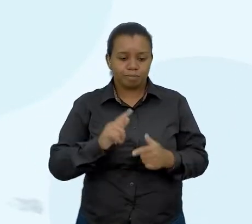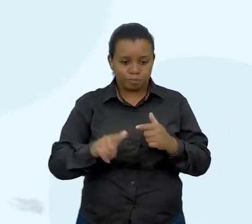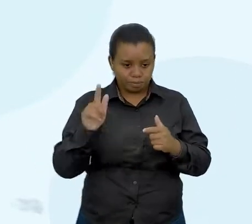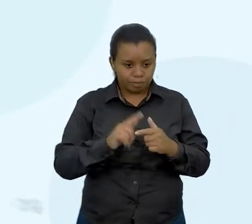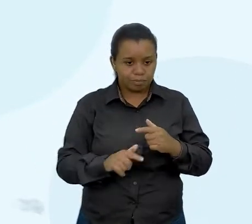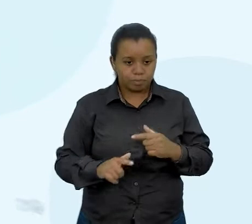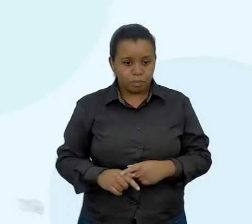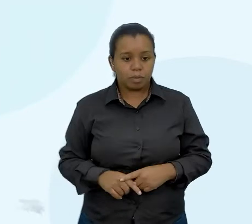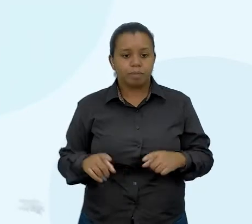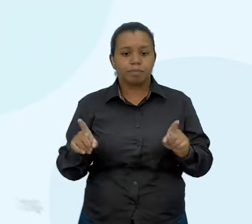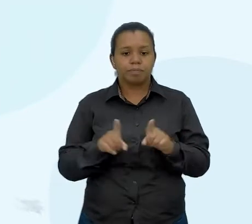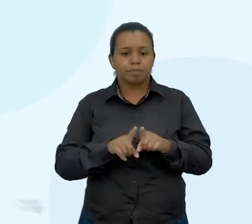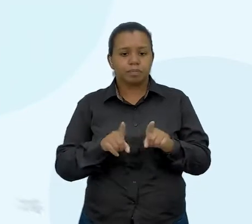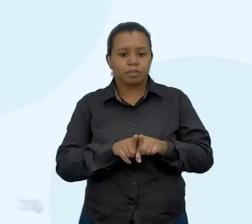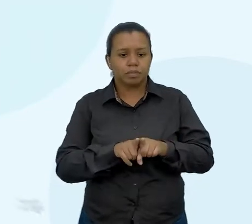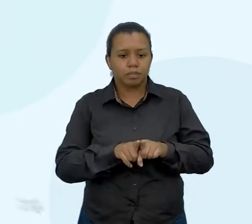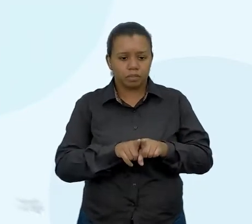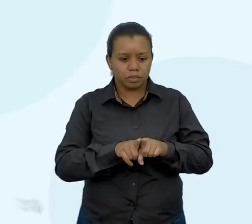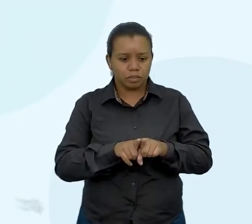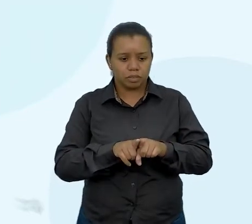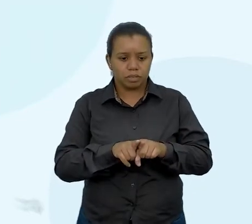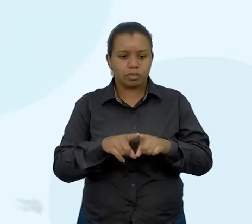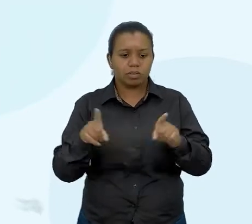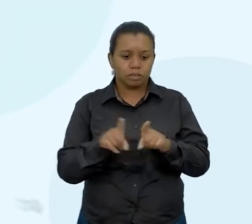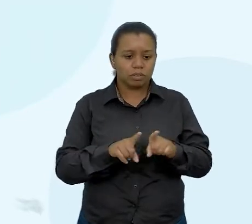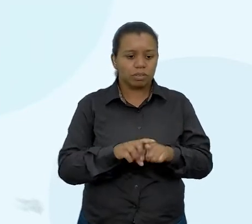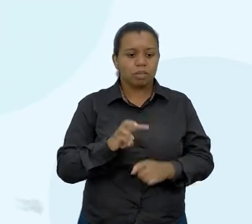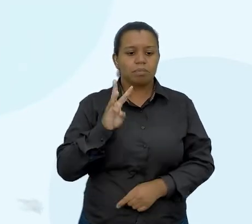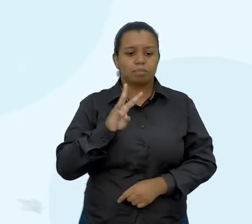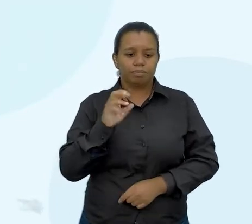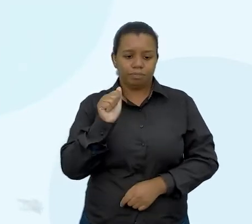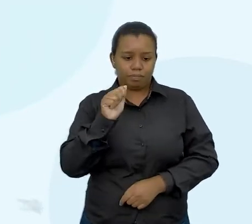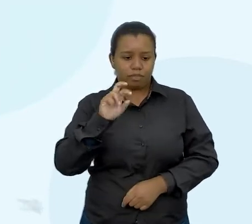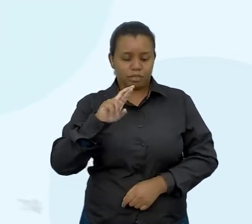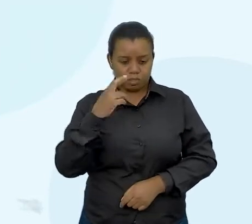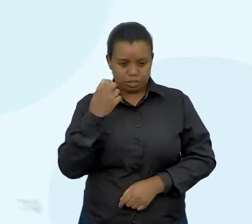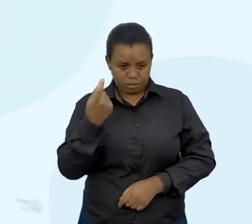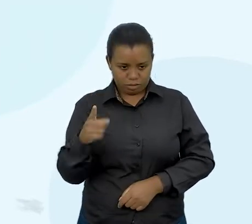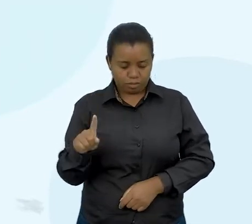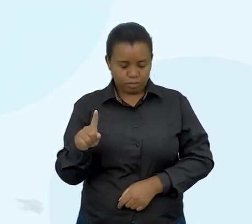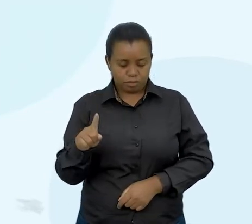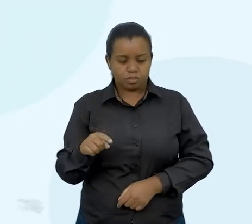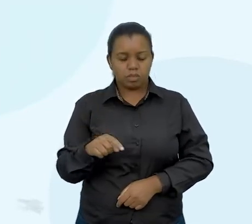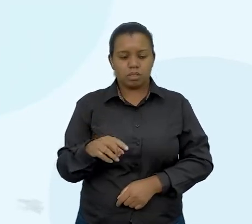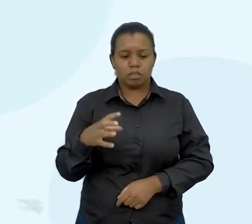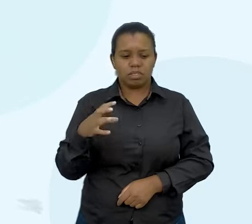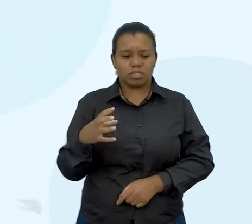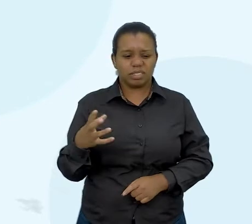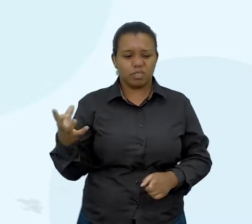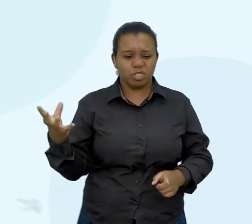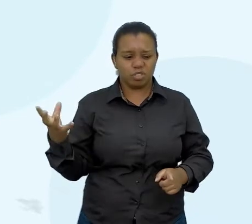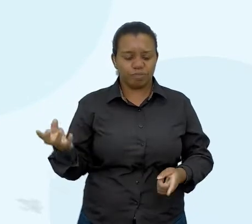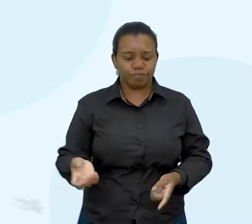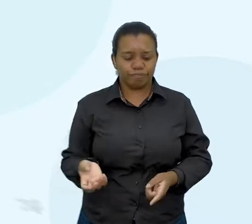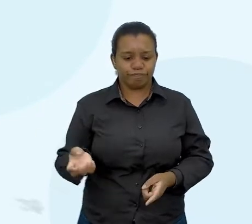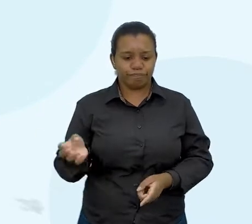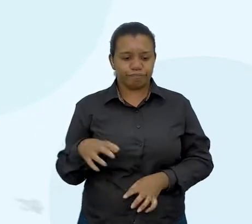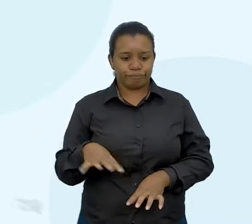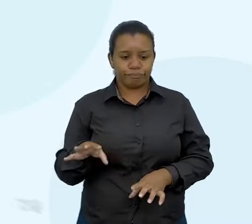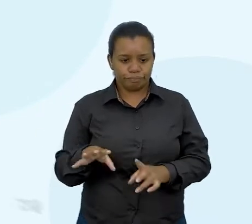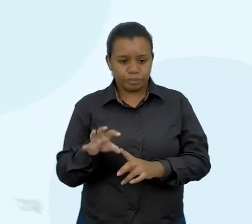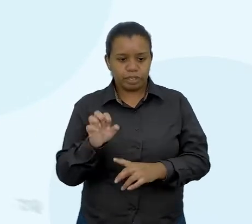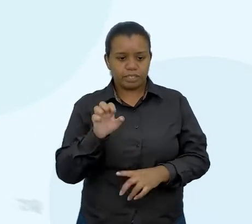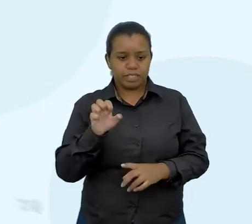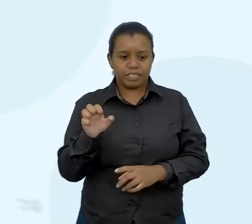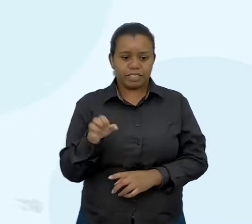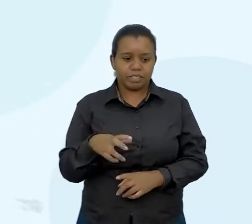etnia Warao, se eu estou falando errado eu peço desculpas, é uma etnia indígena da Venezuela, busca vida